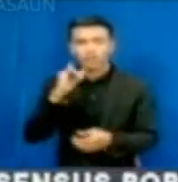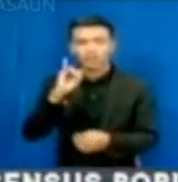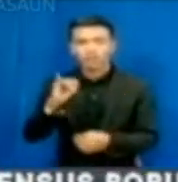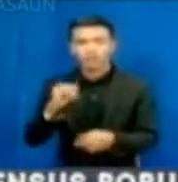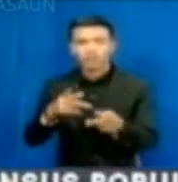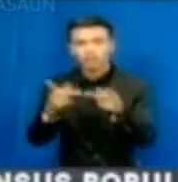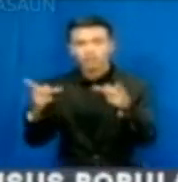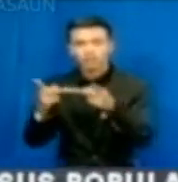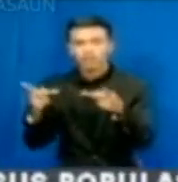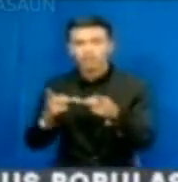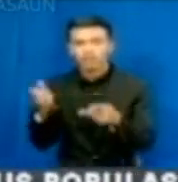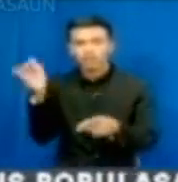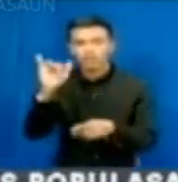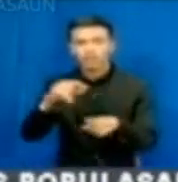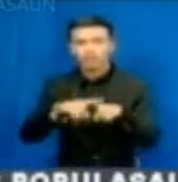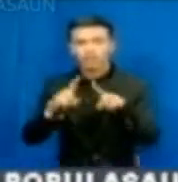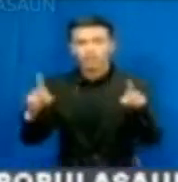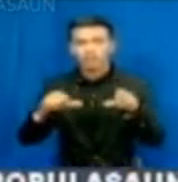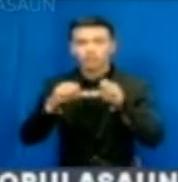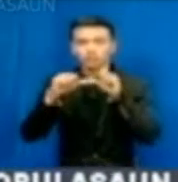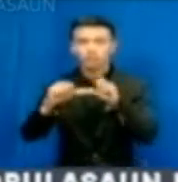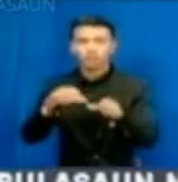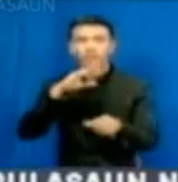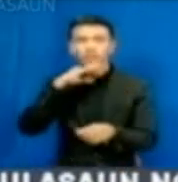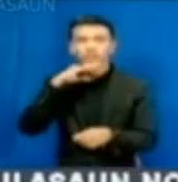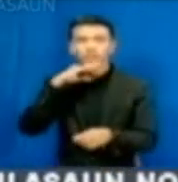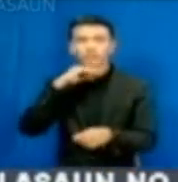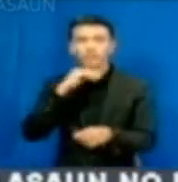Iha Are Urbana Sira Mai Bé Continuando Fatin Lixo